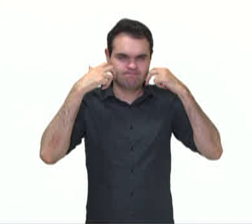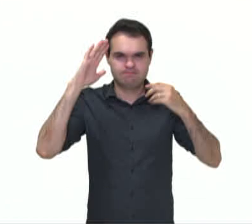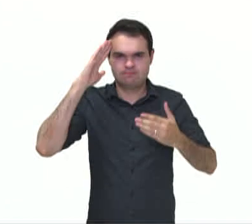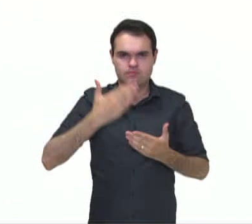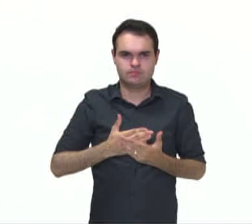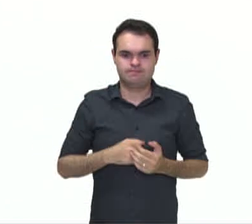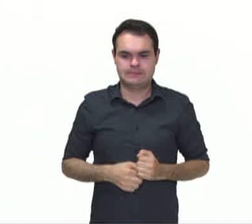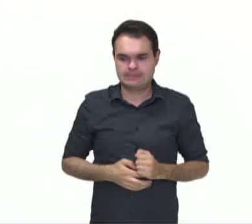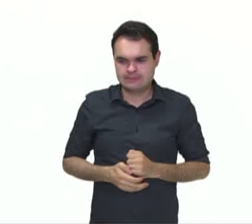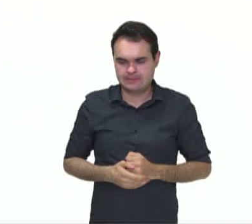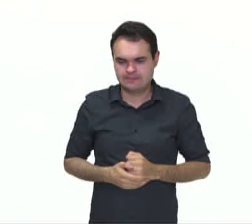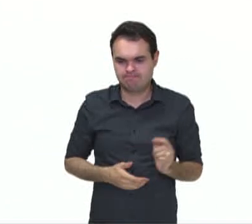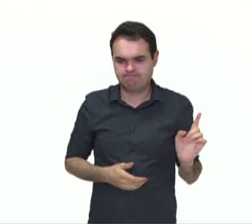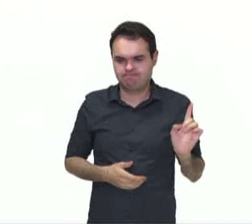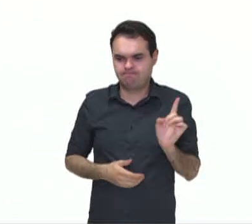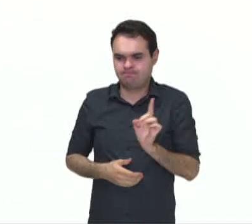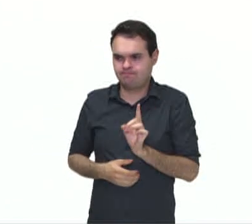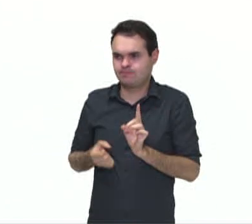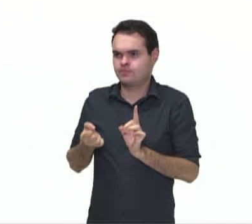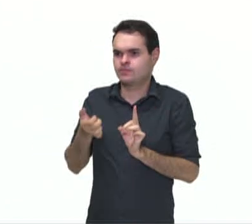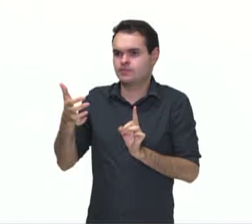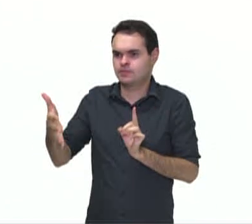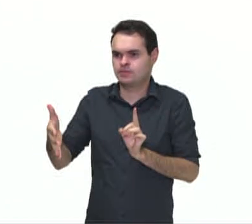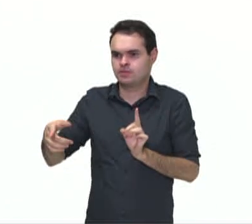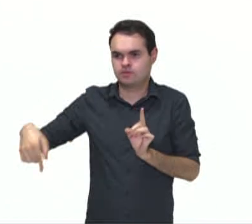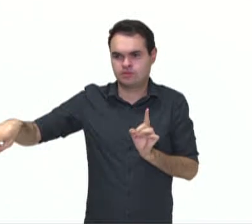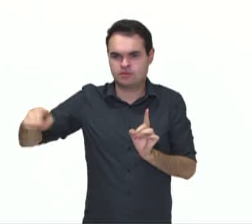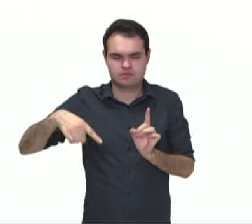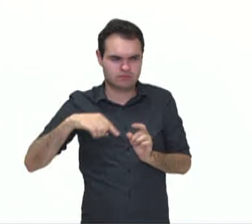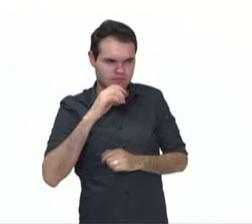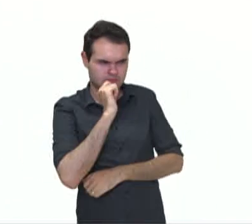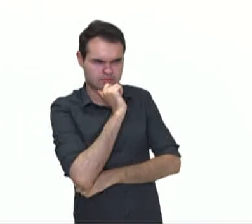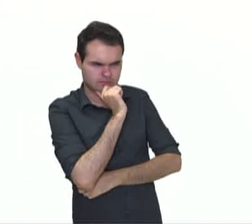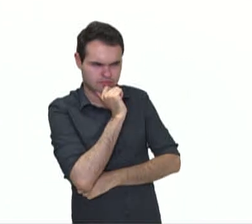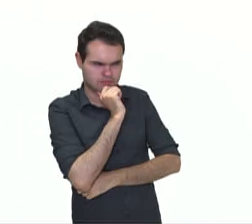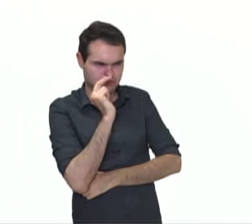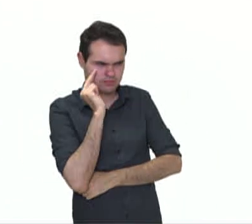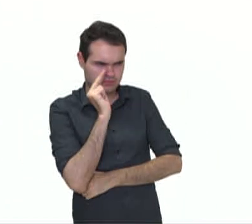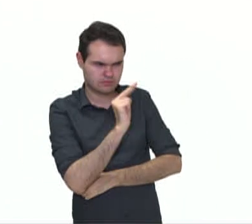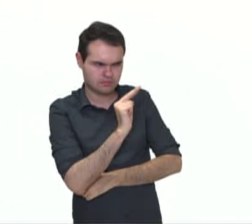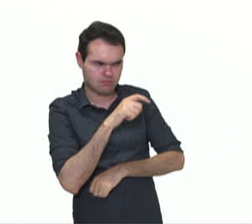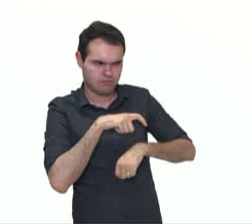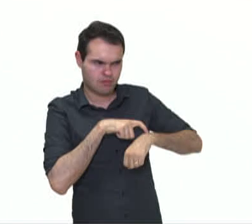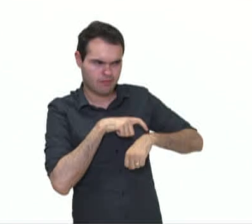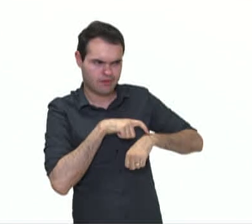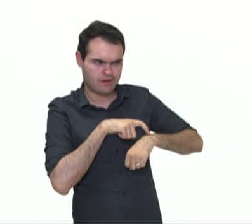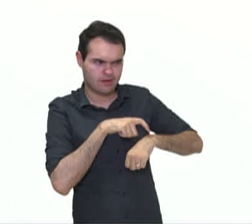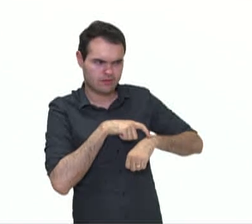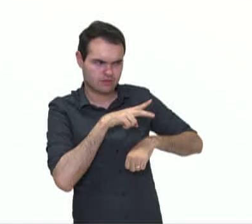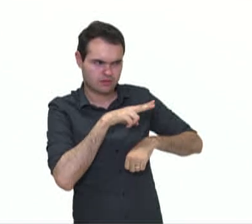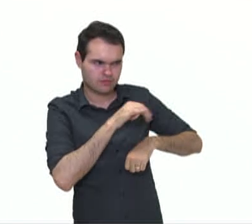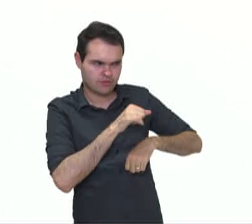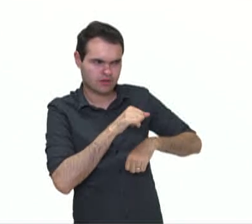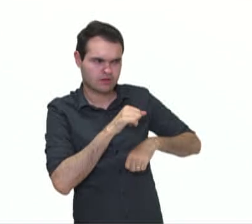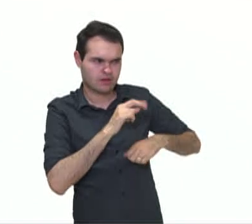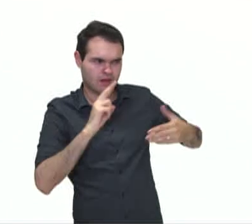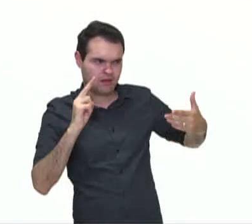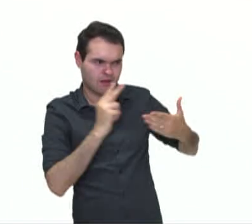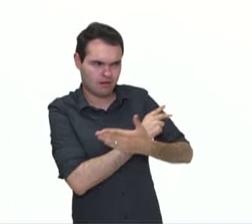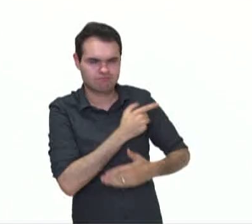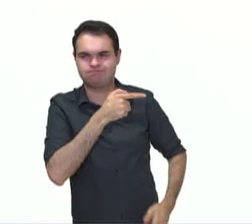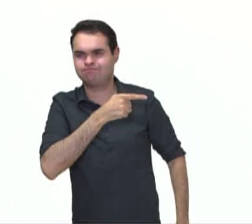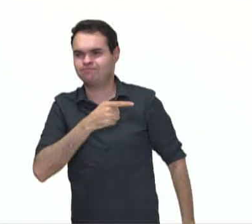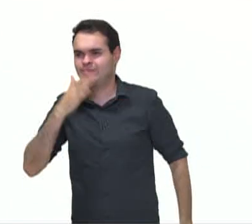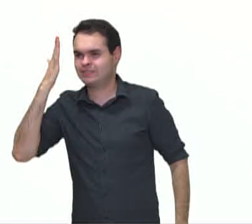quando falam ou fazem algo, todo mundo fica reparando e esperando o momento em que vão fazer algo errado ou falar